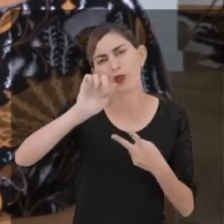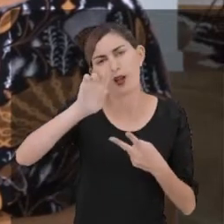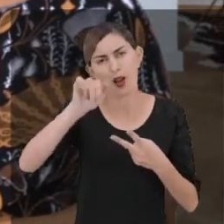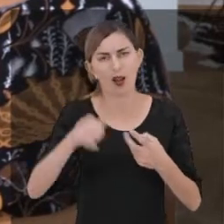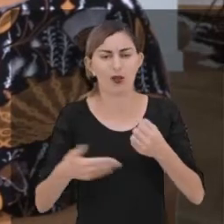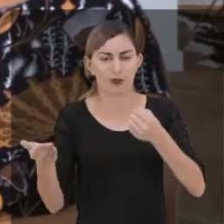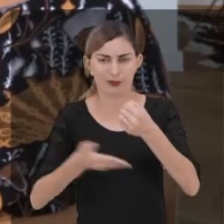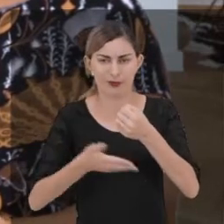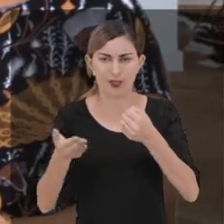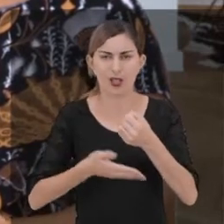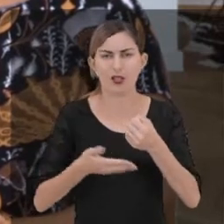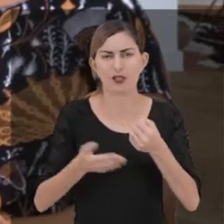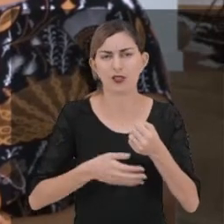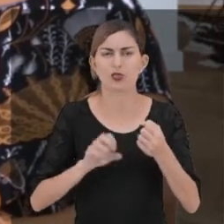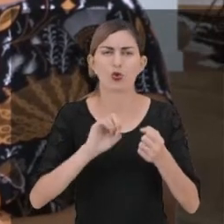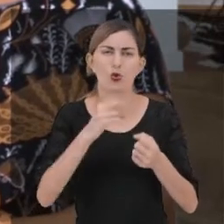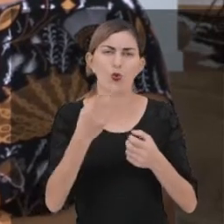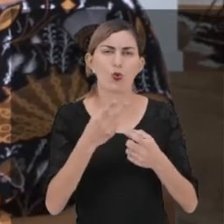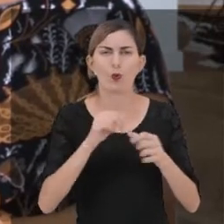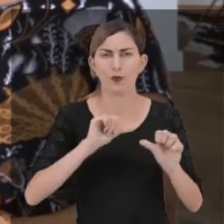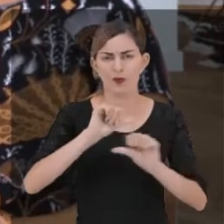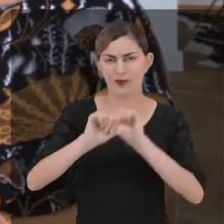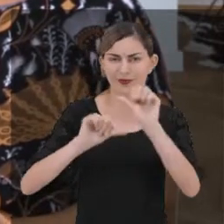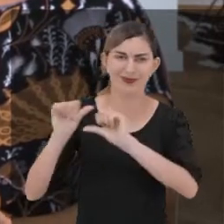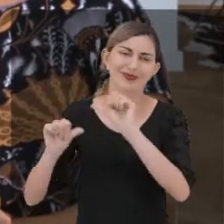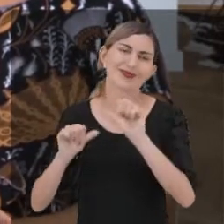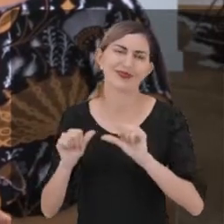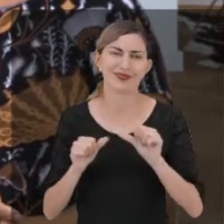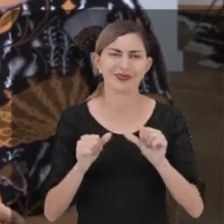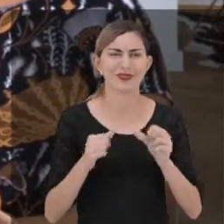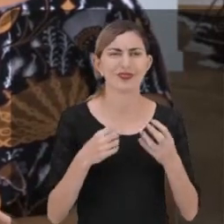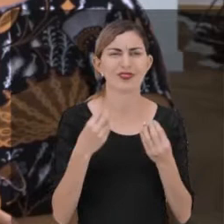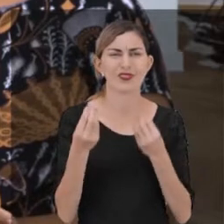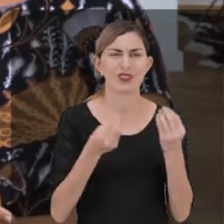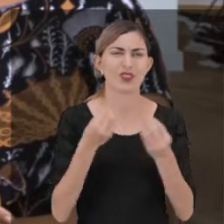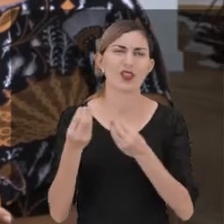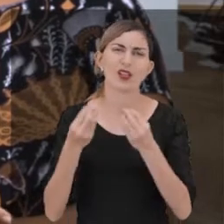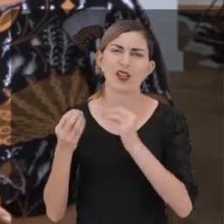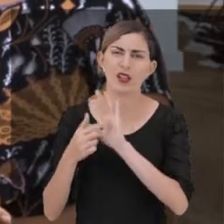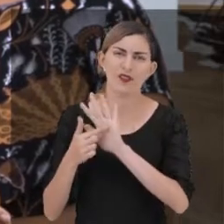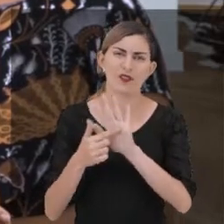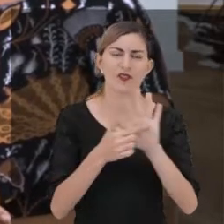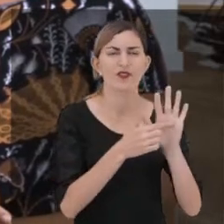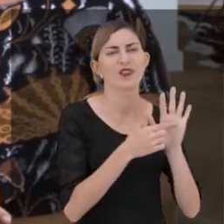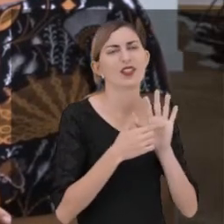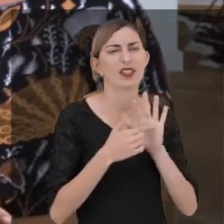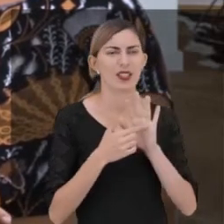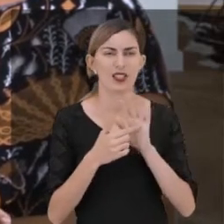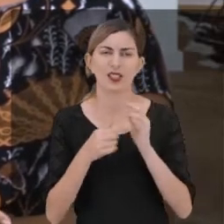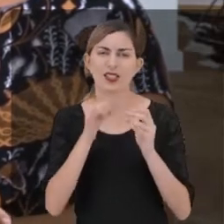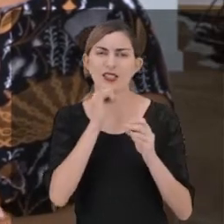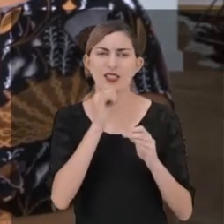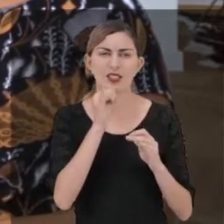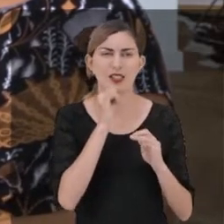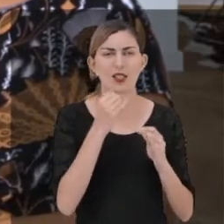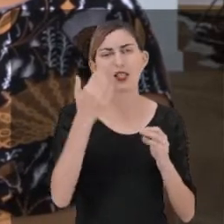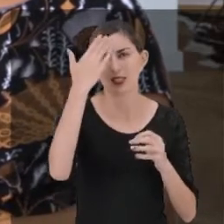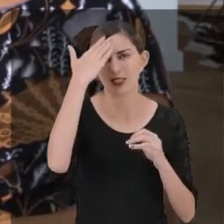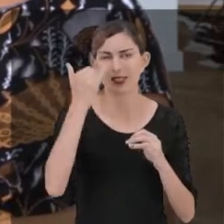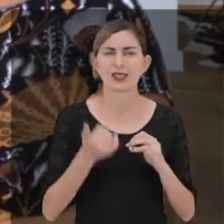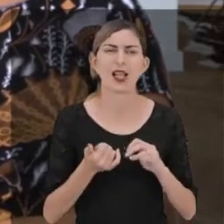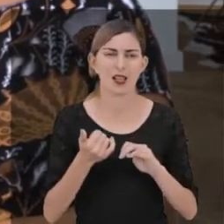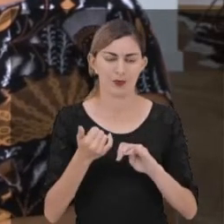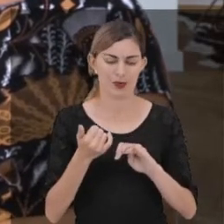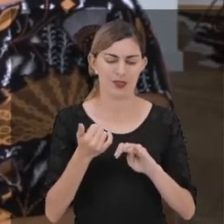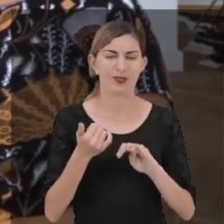uma base. Com as mudanças comportamentais, as mudanças de mercado, nós